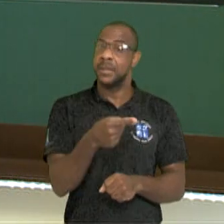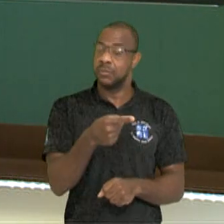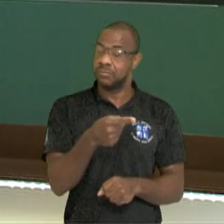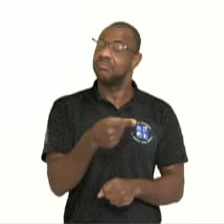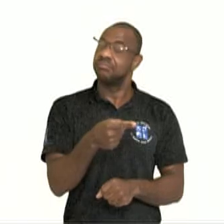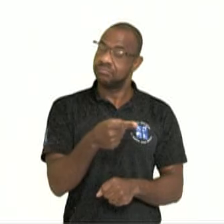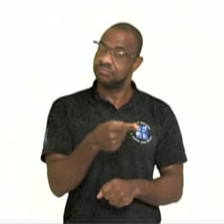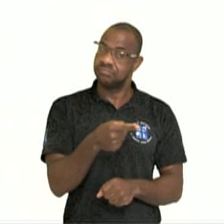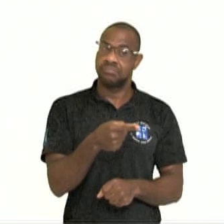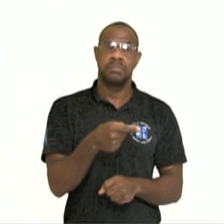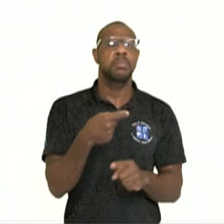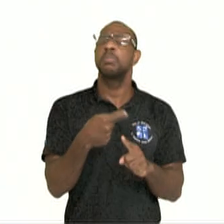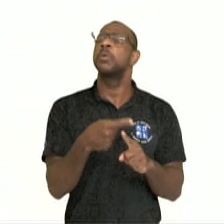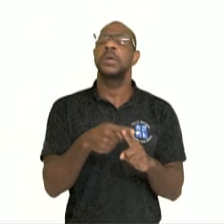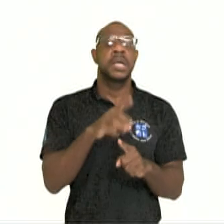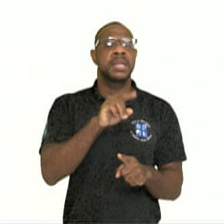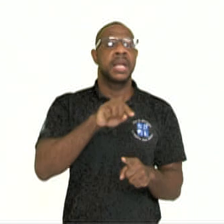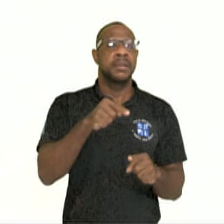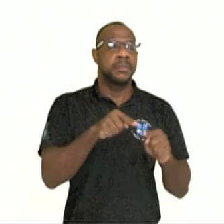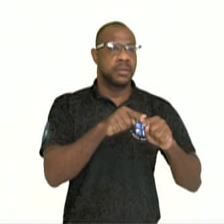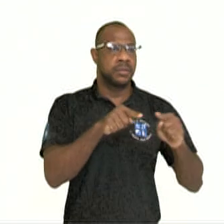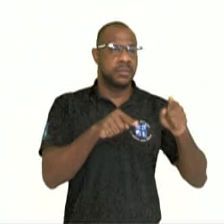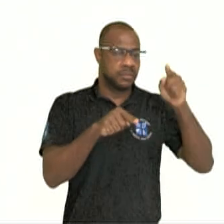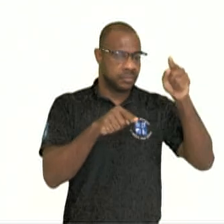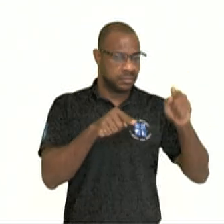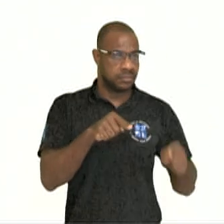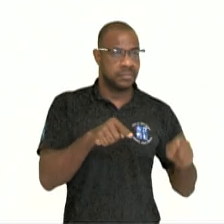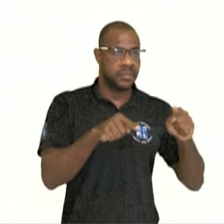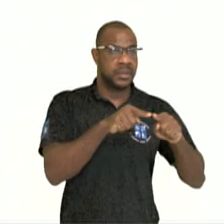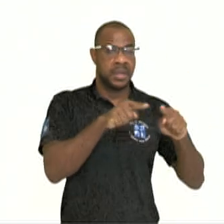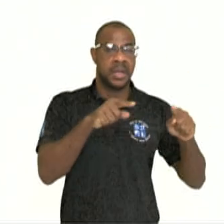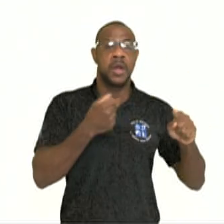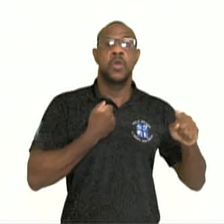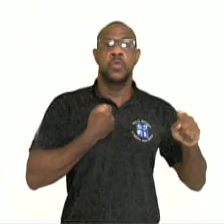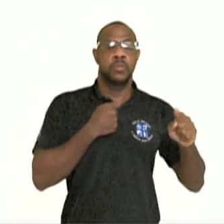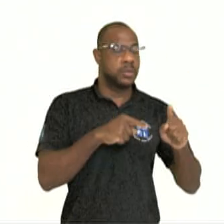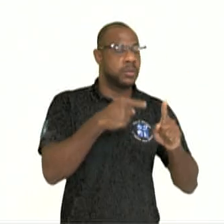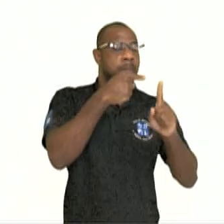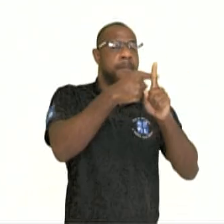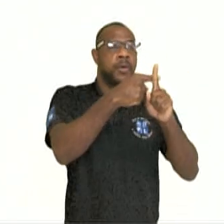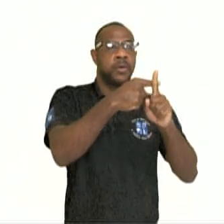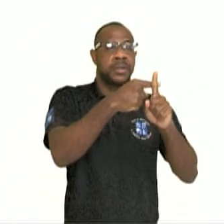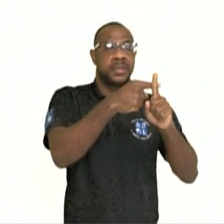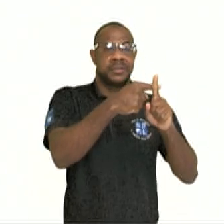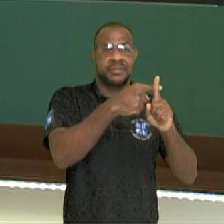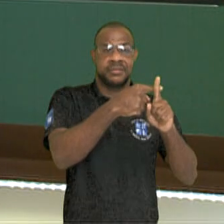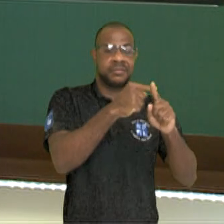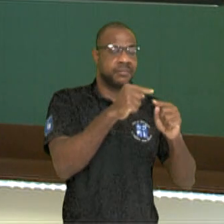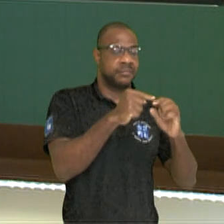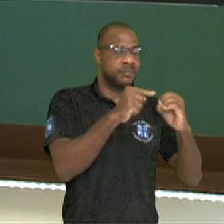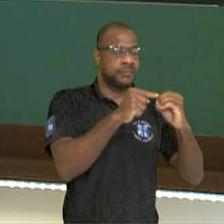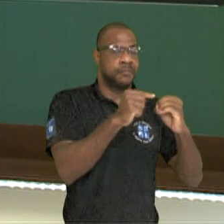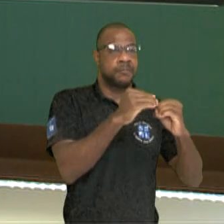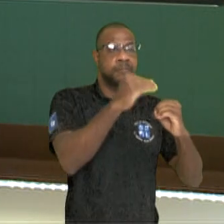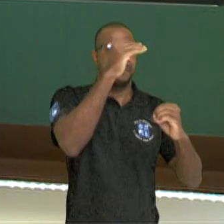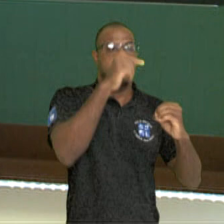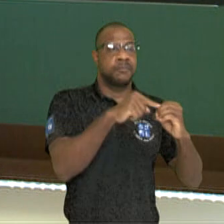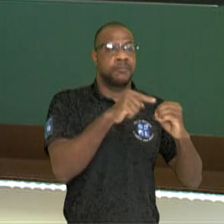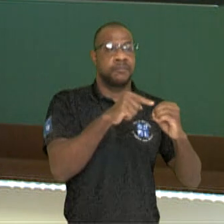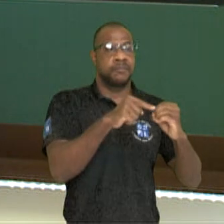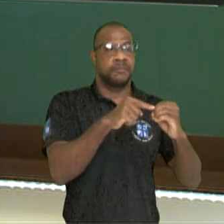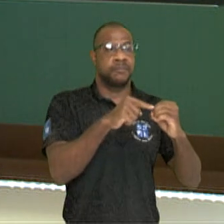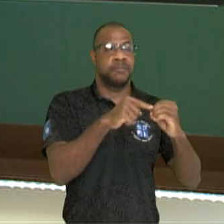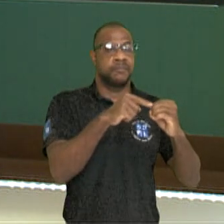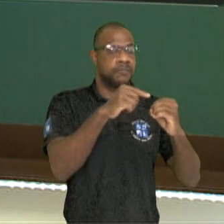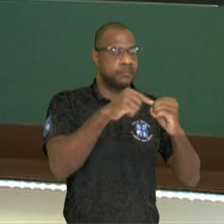reais. Por que 10 mil? Porque é um valor positivo. O próprio enunciado do exercício falou que os